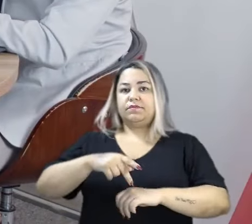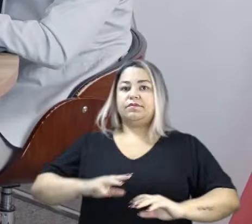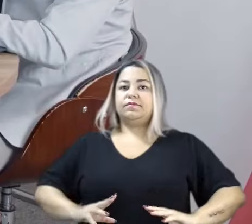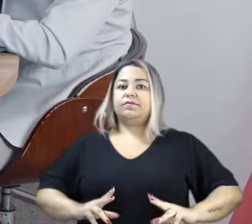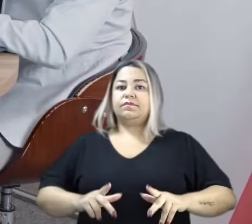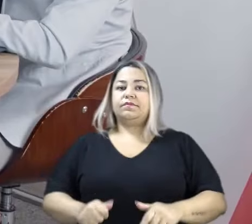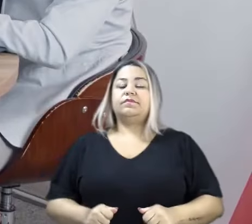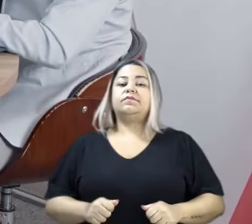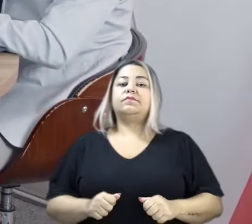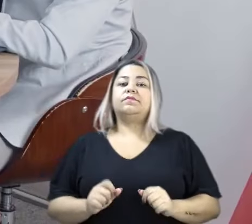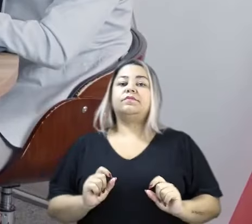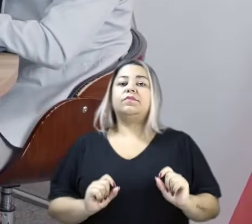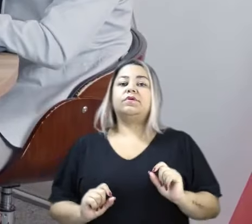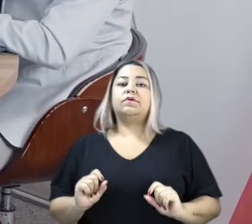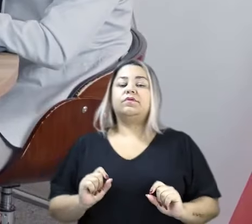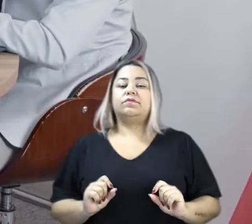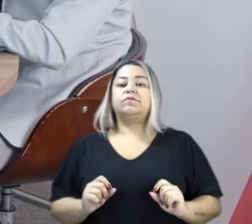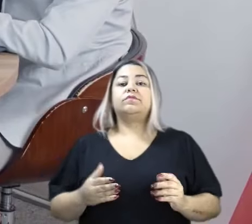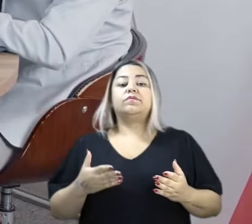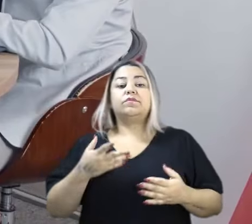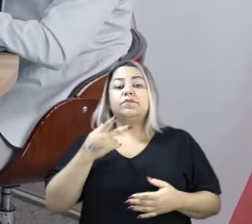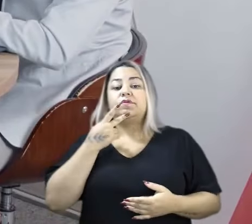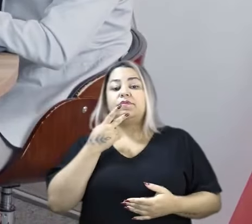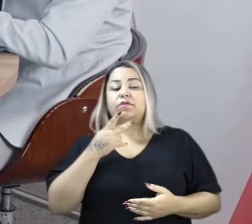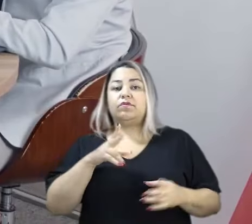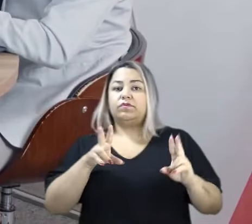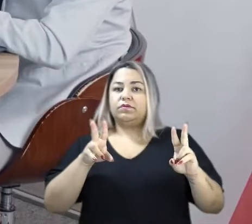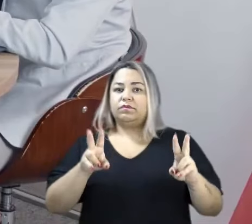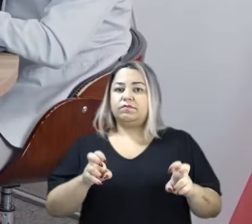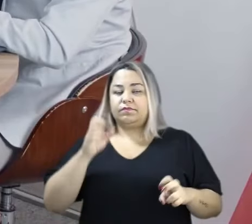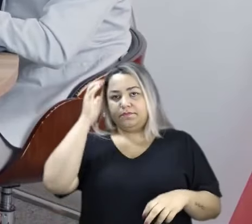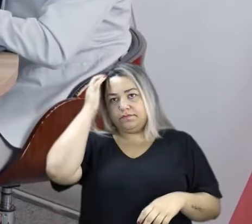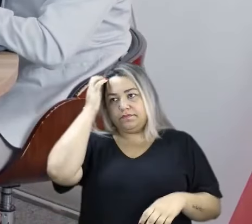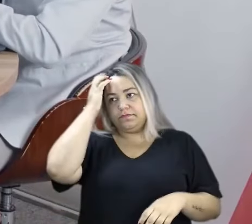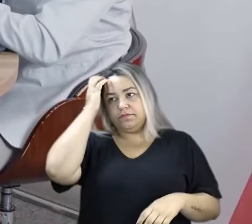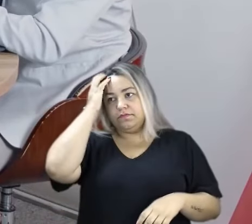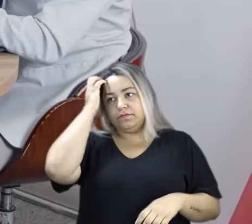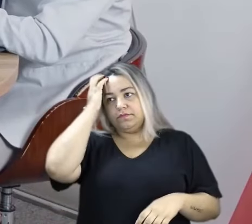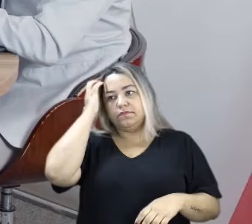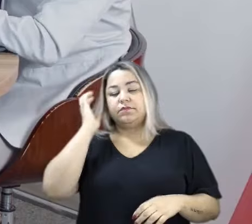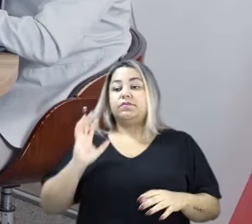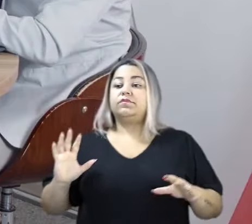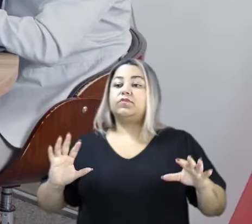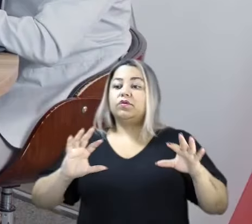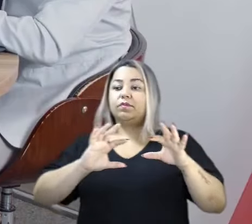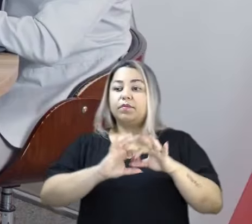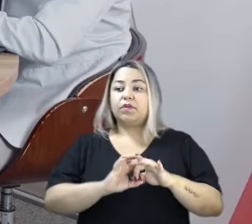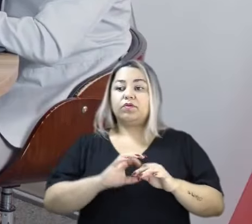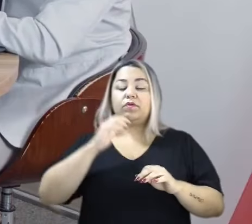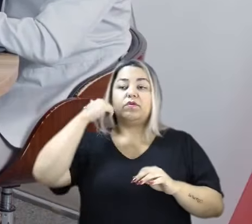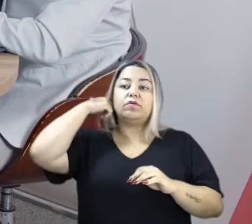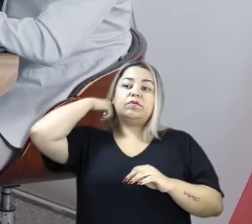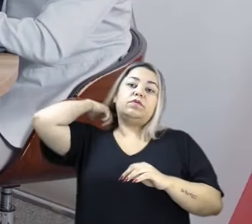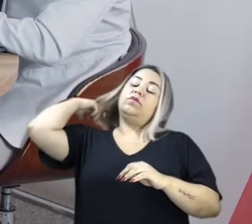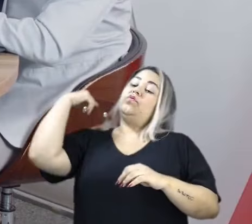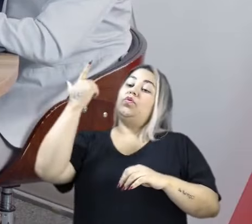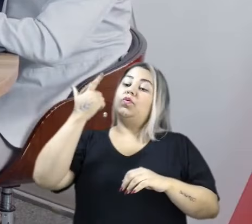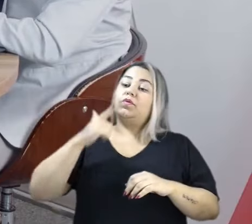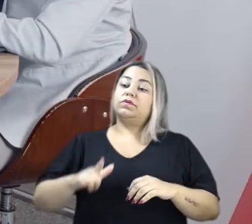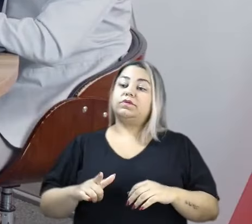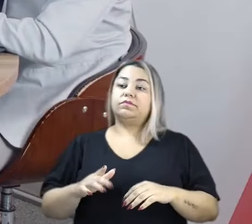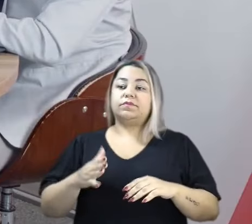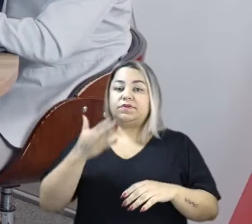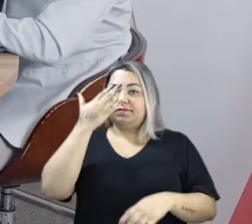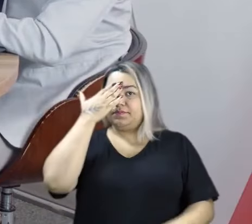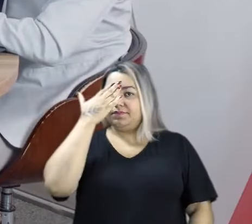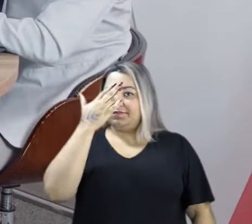a população do país, porque, como você falou, os temas eles estão sempre interligados de uma forma ou outra, né? Mas é isso.